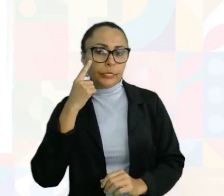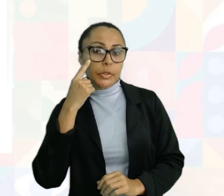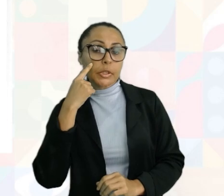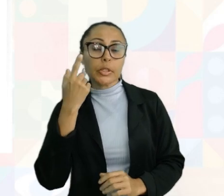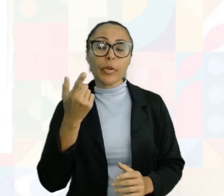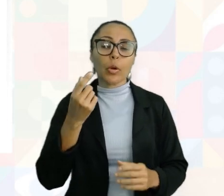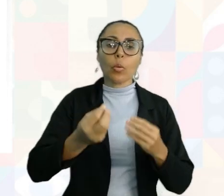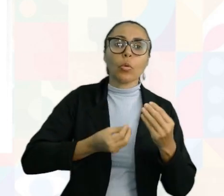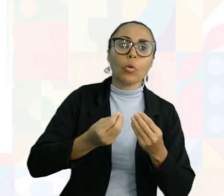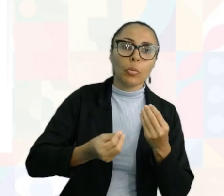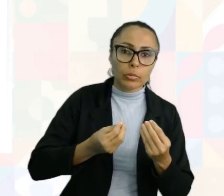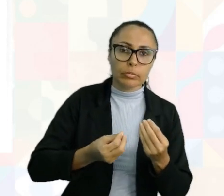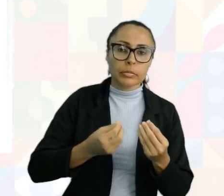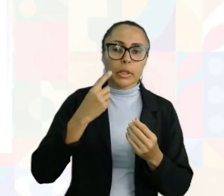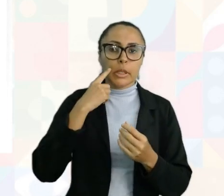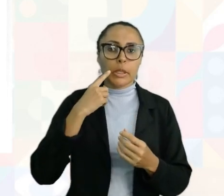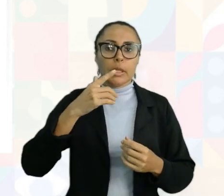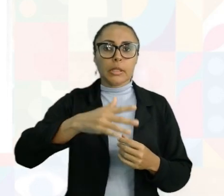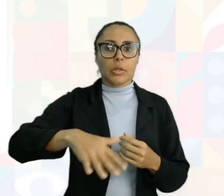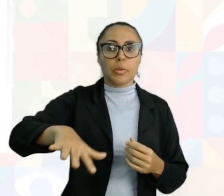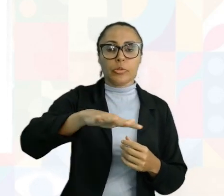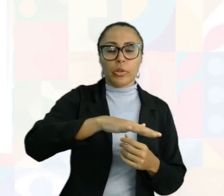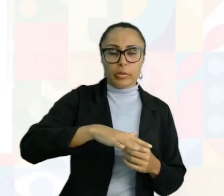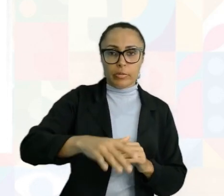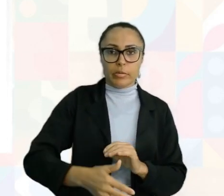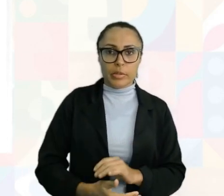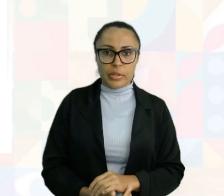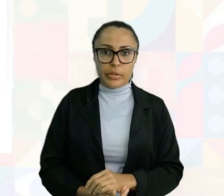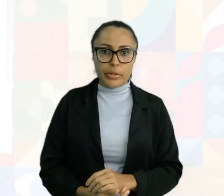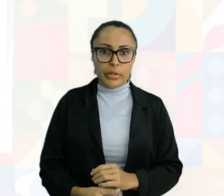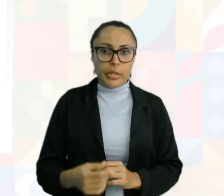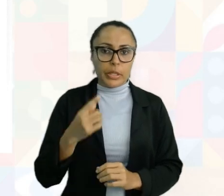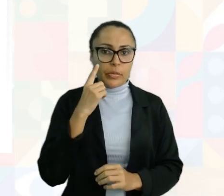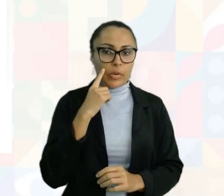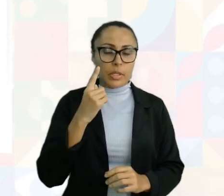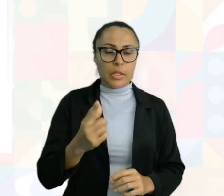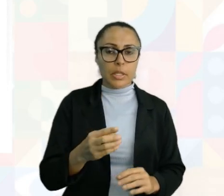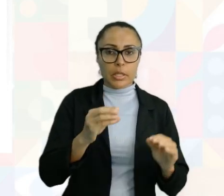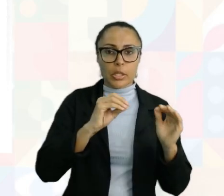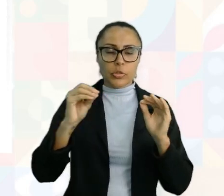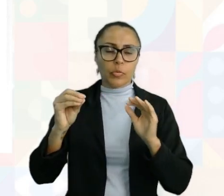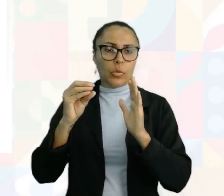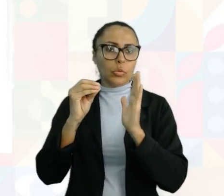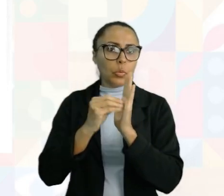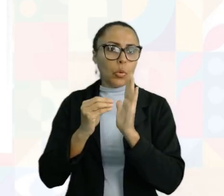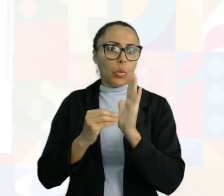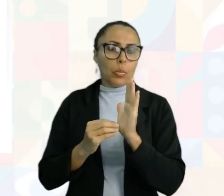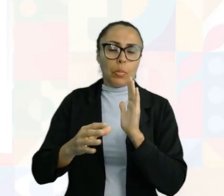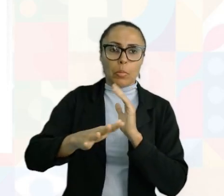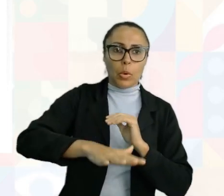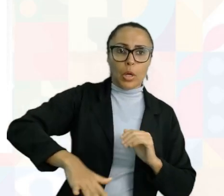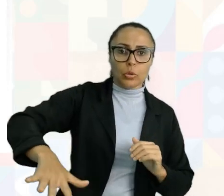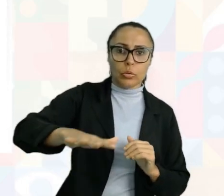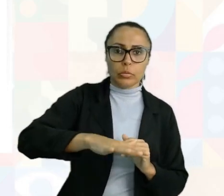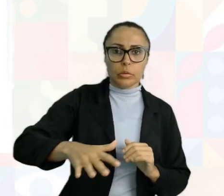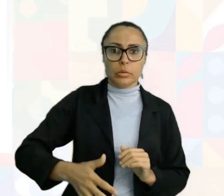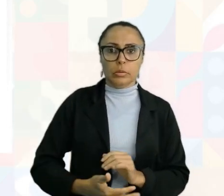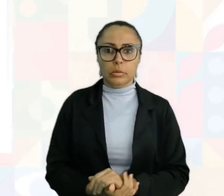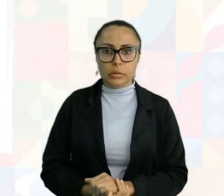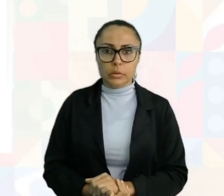o objeto e como esse objeto vai ser transposto para um plano, né? O plano, né,